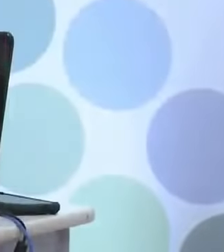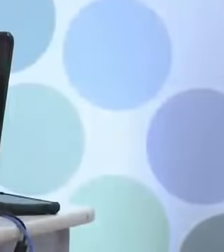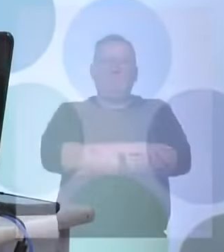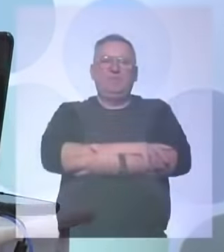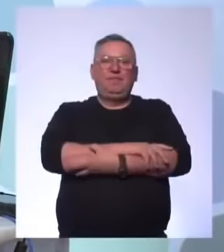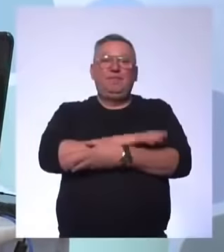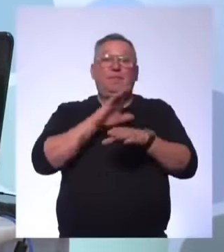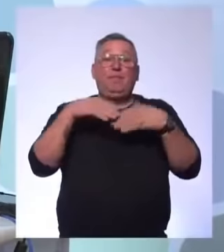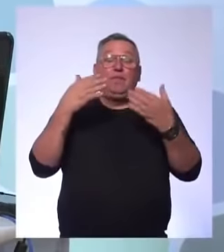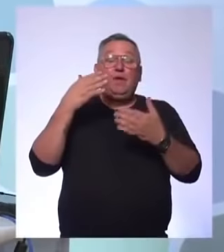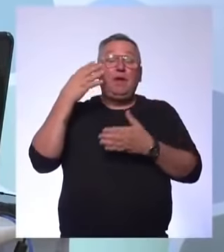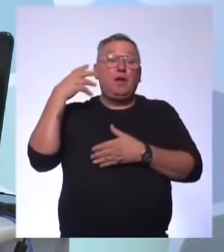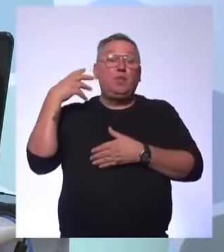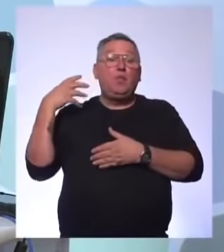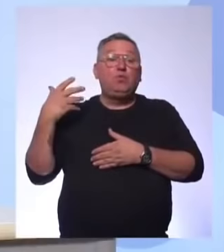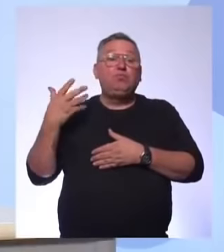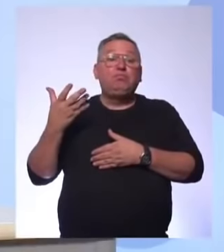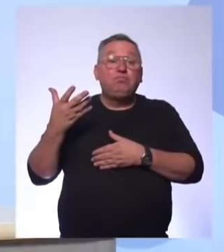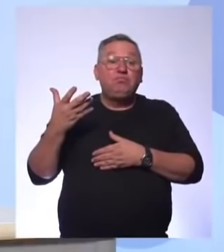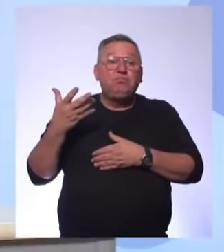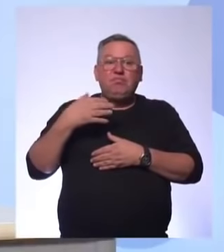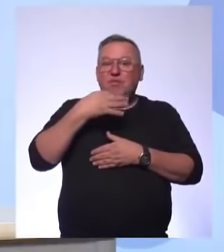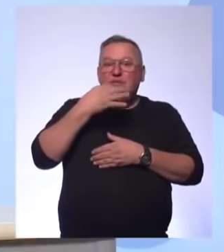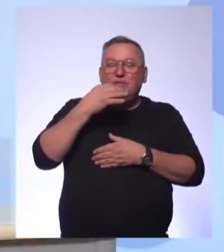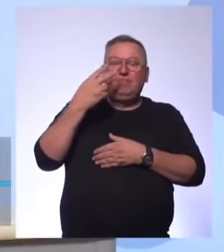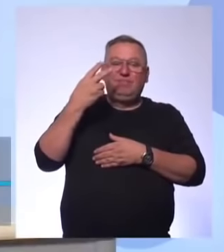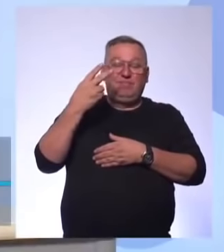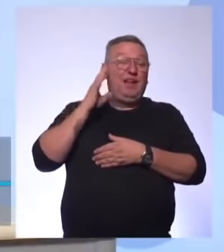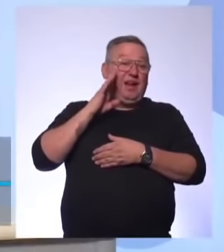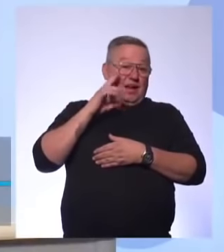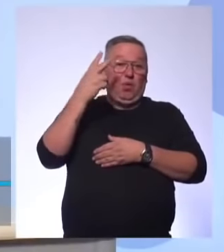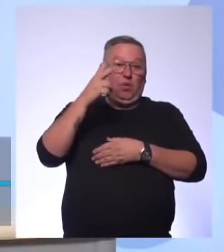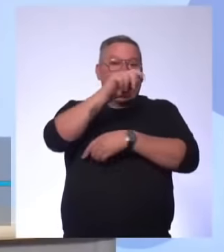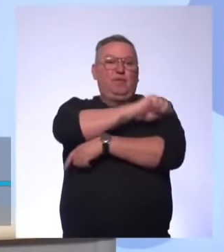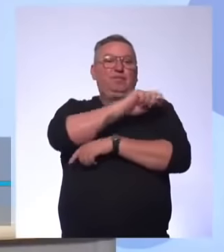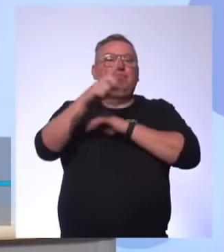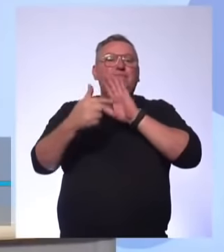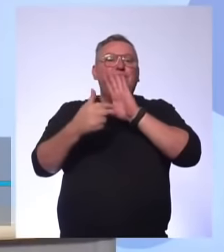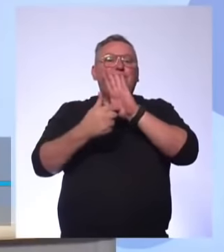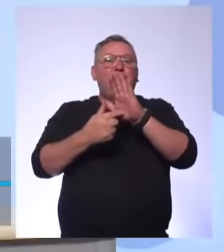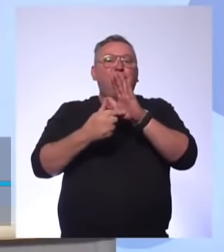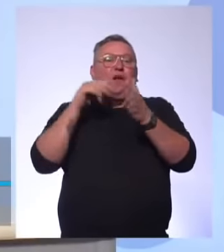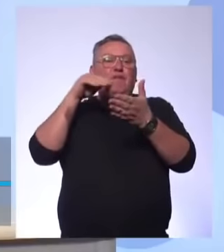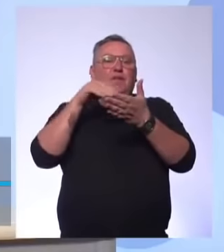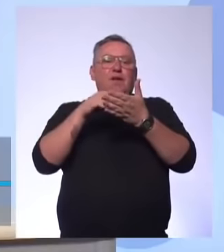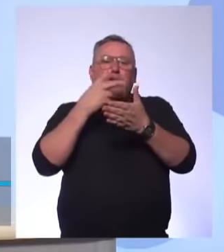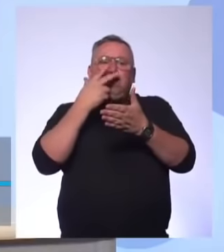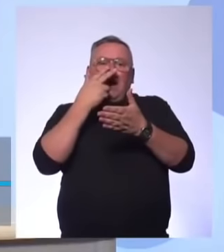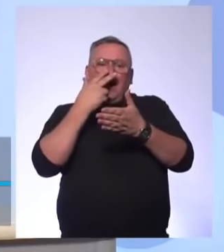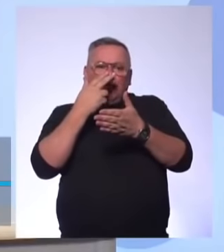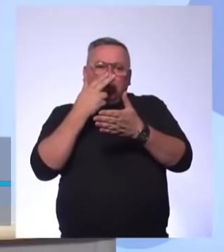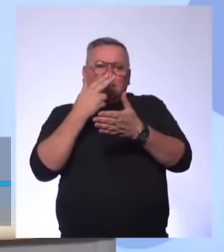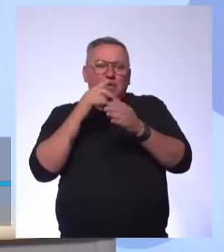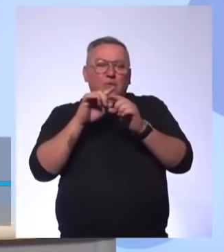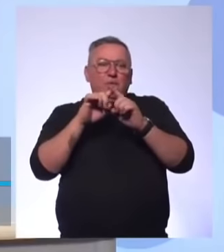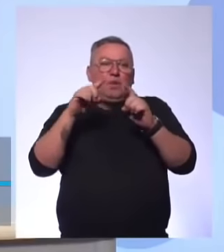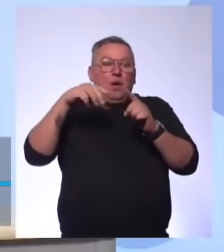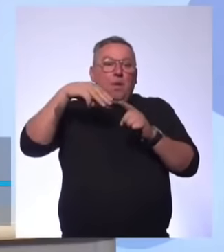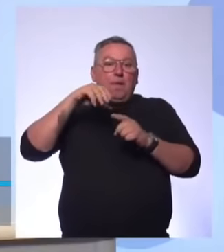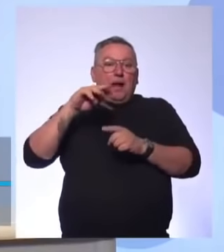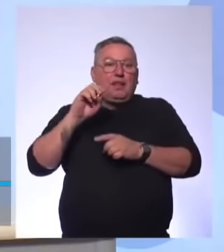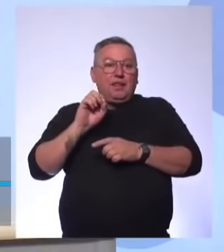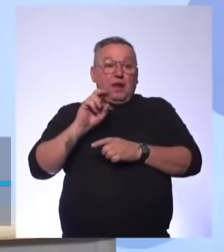E aí, Mônica, finais. Olha, eu achei legal que 2 alunos aqui apresentaram finais muito semelhantes. Matheus